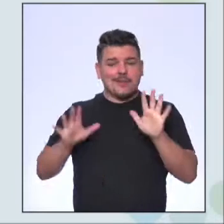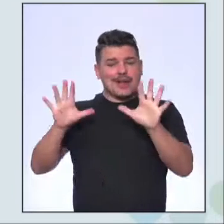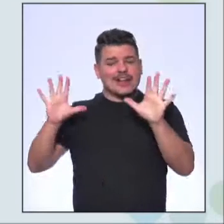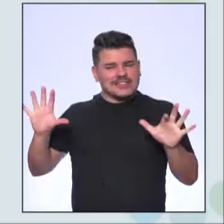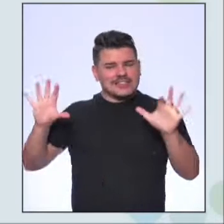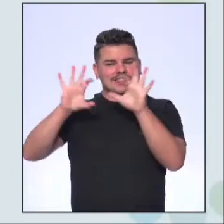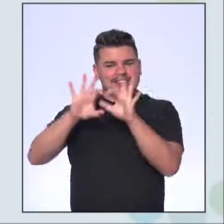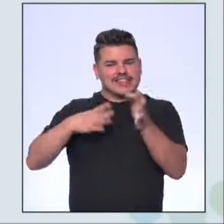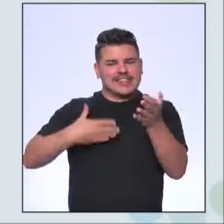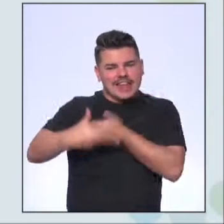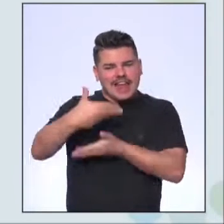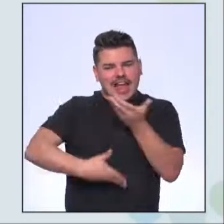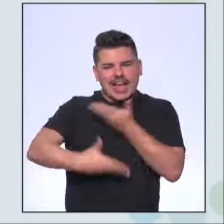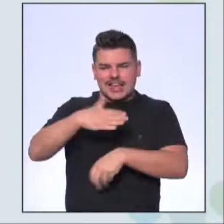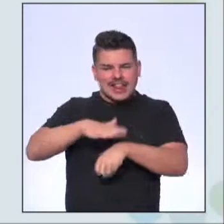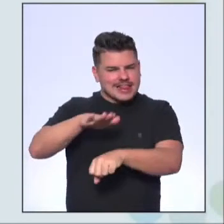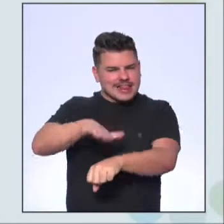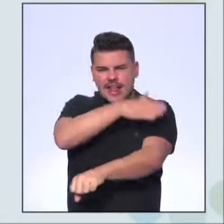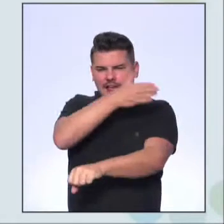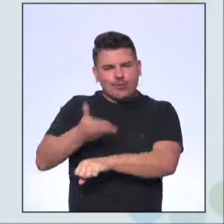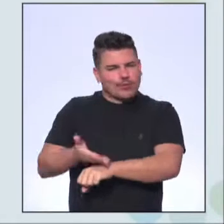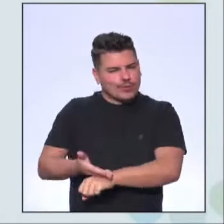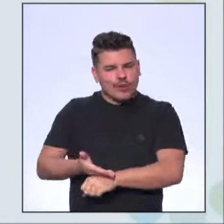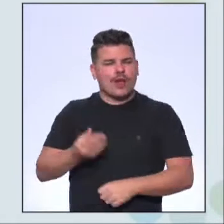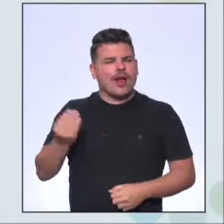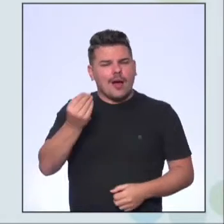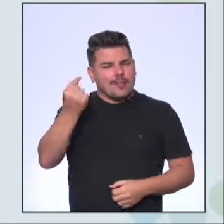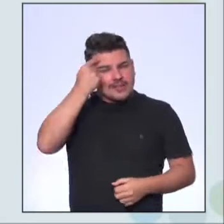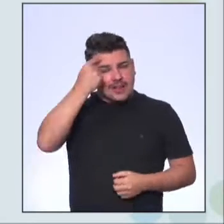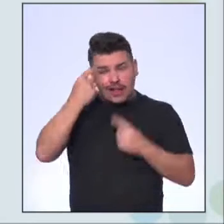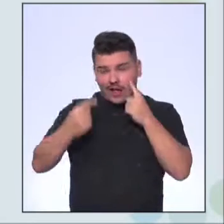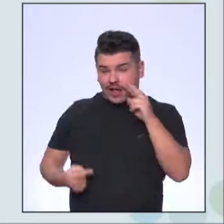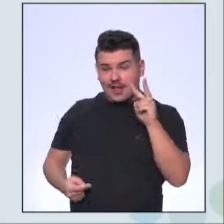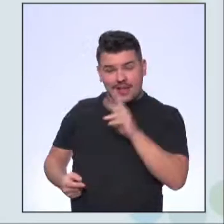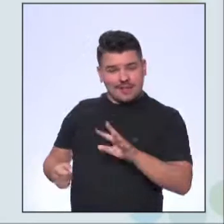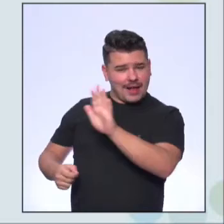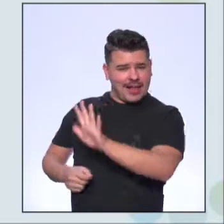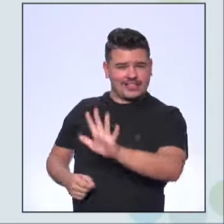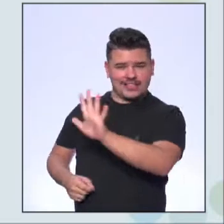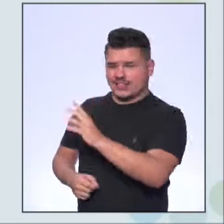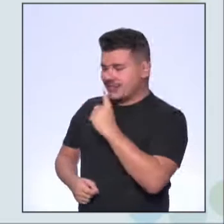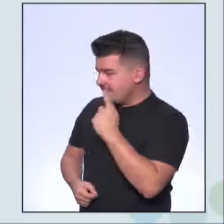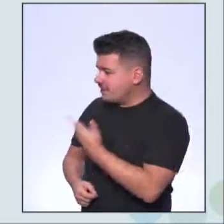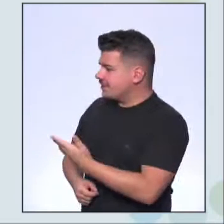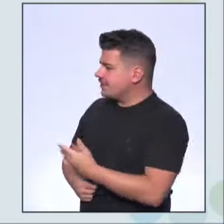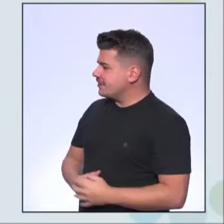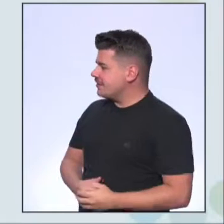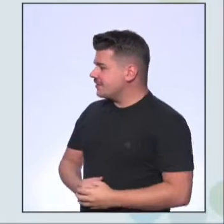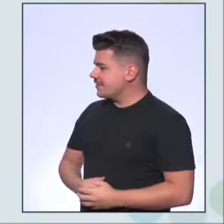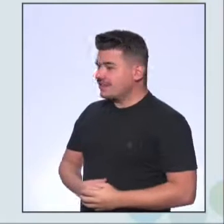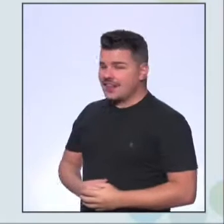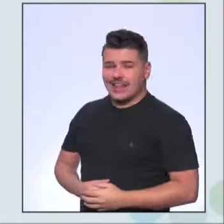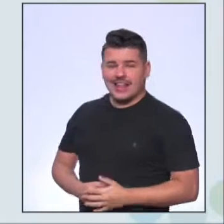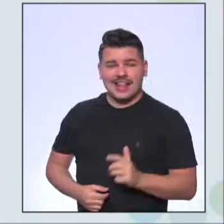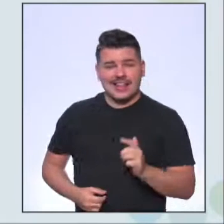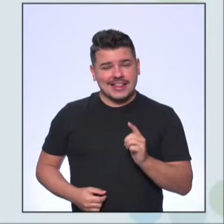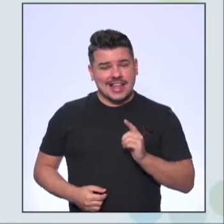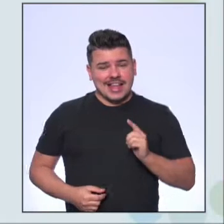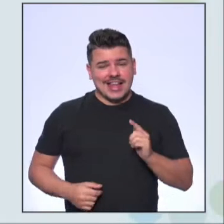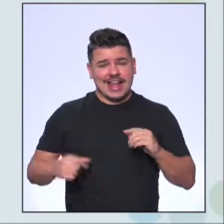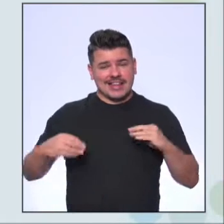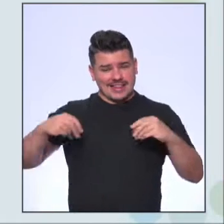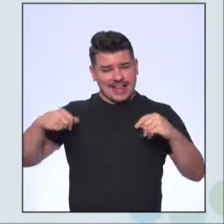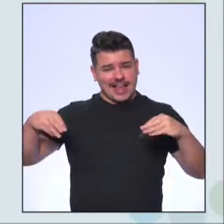Então, nós vamos pensar como são esses fatores agora. Olha para essa imagem. Nessa imagem, eu tenho um ecossistema